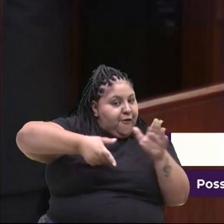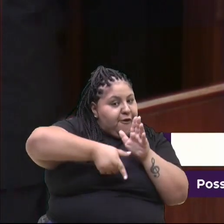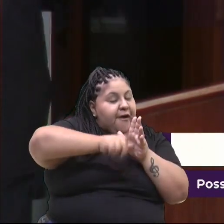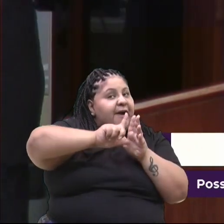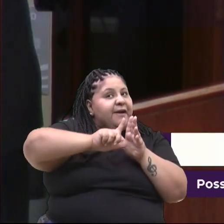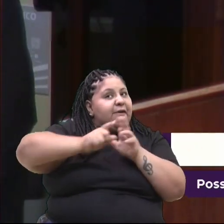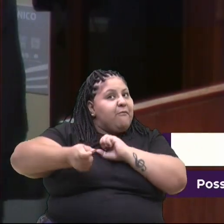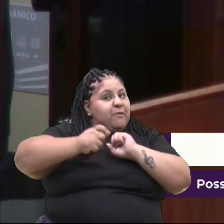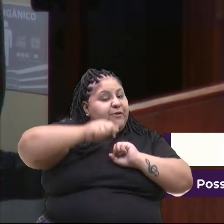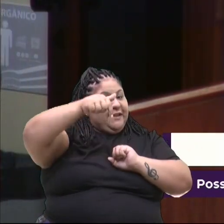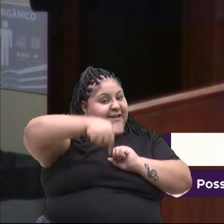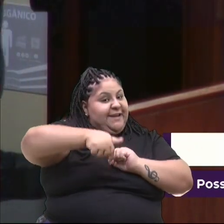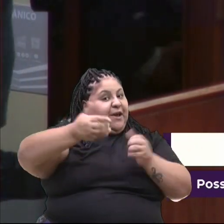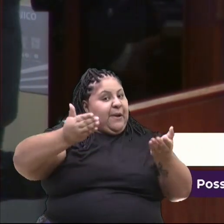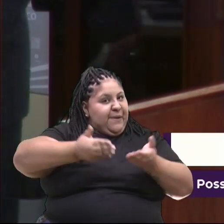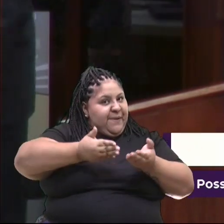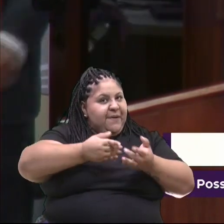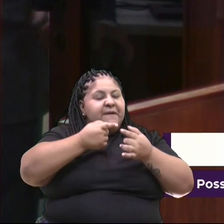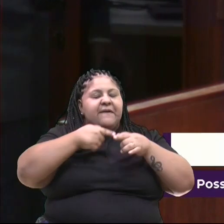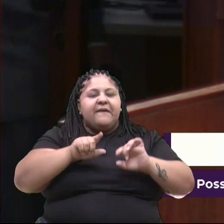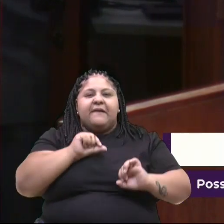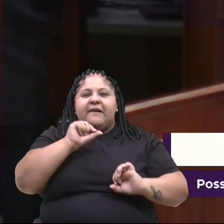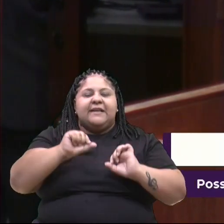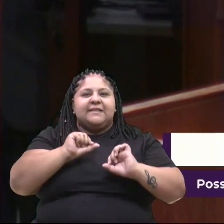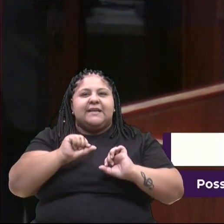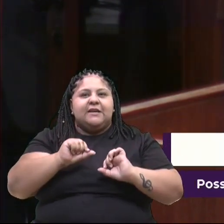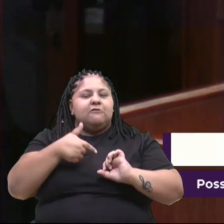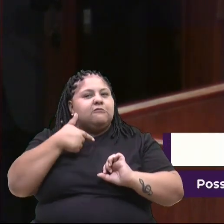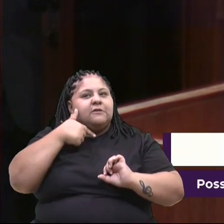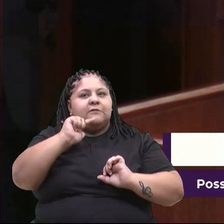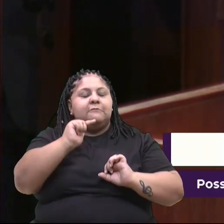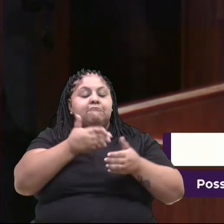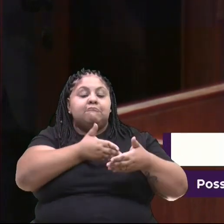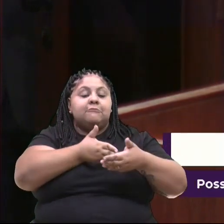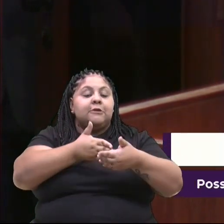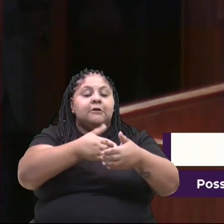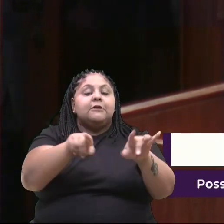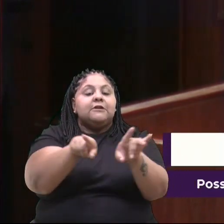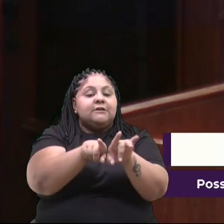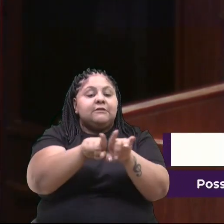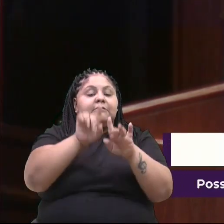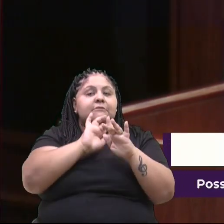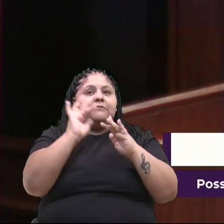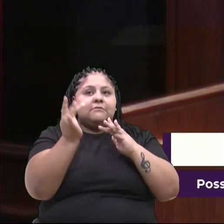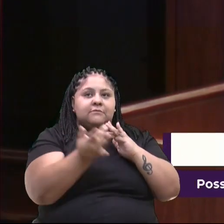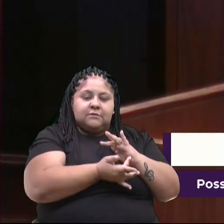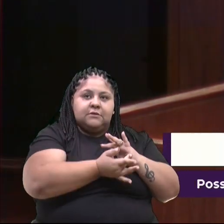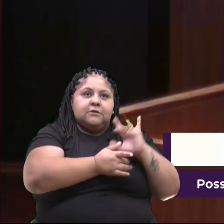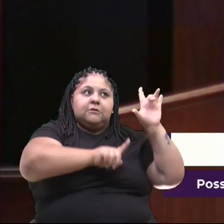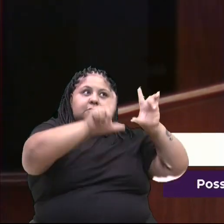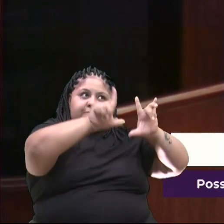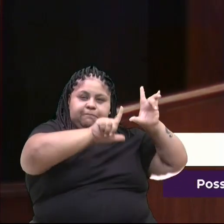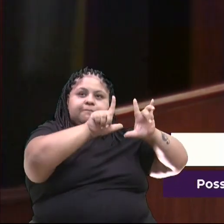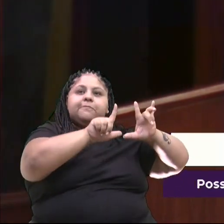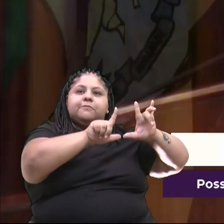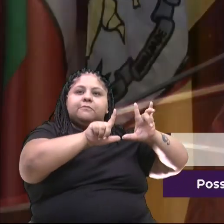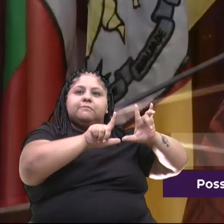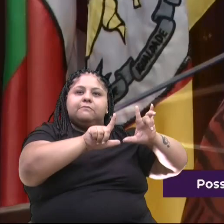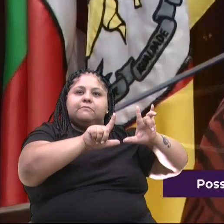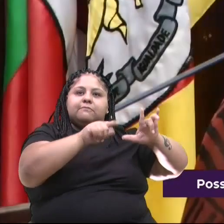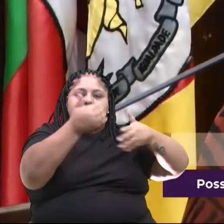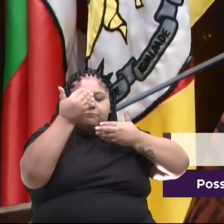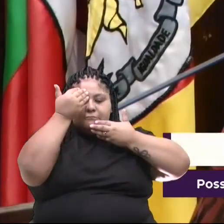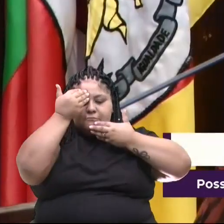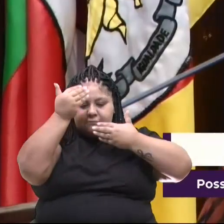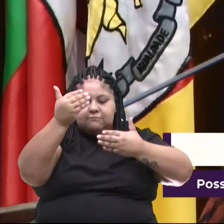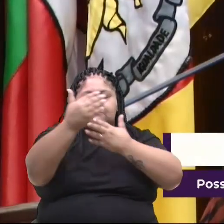poder estar aqui nesse momento. Mas para quem não conseguiu e está nos acompanhando também pelas redes sociais, pela TV Câmara, muito